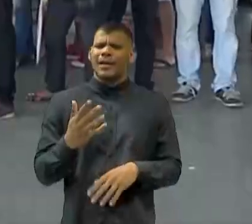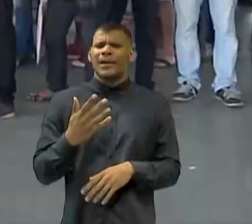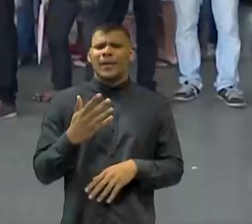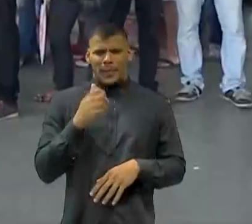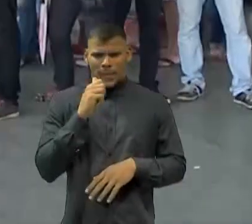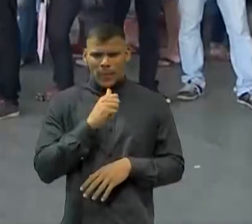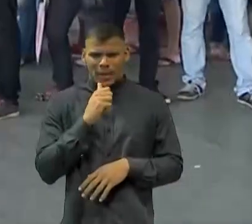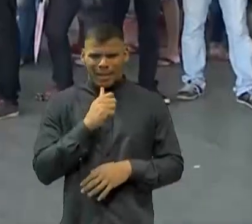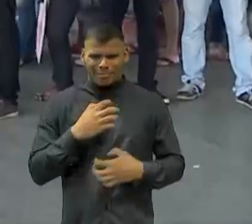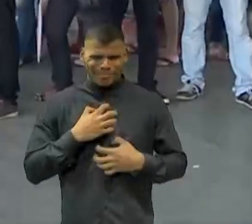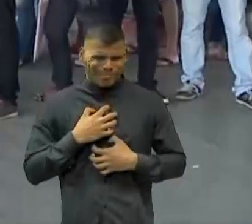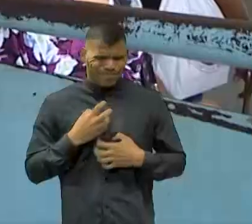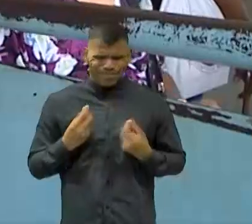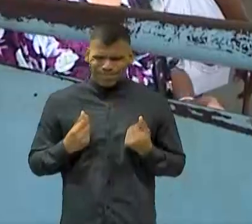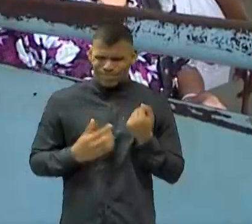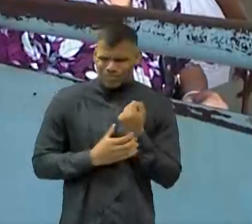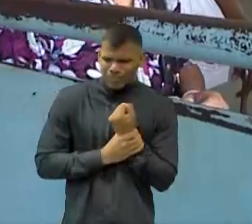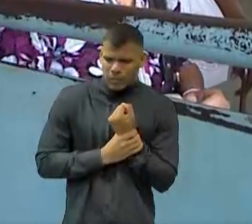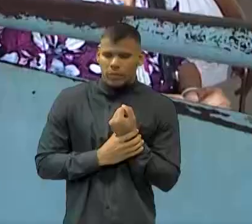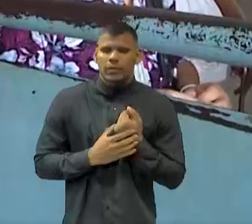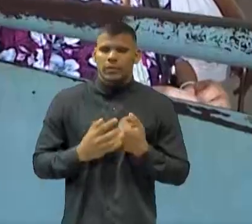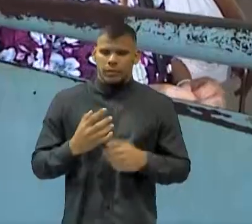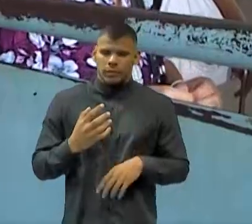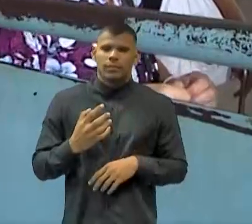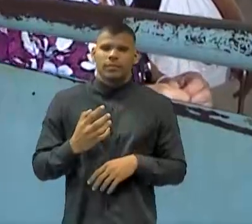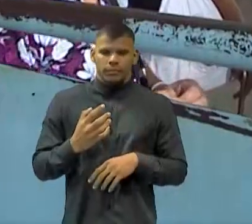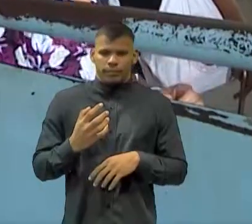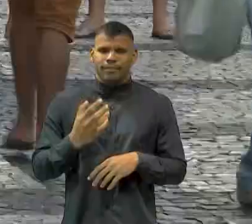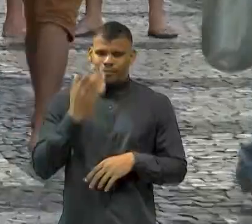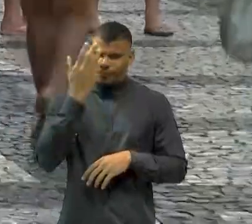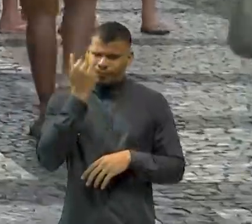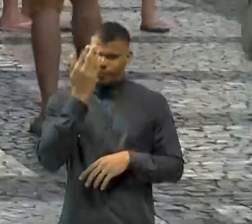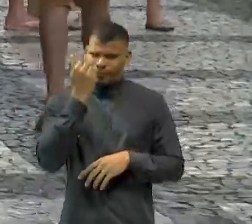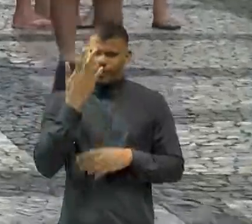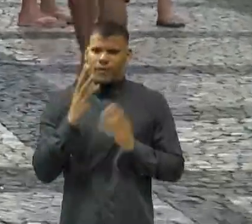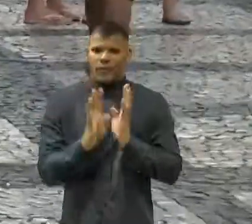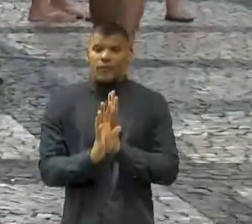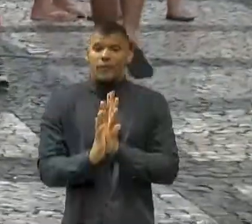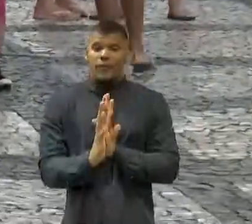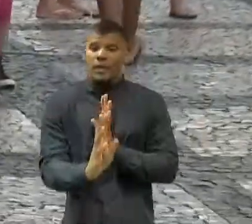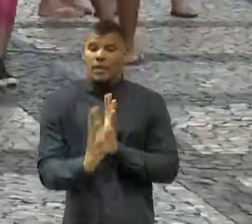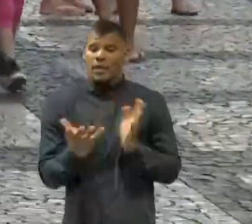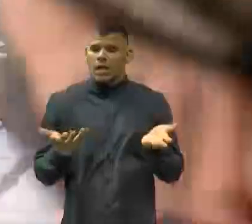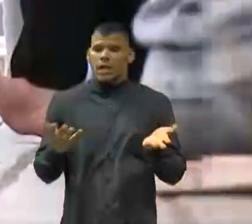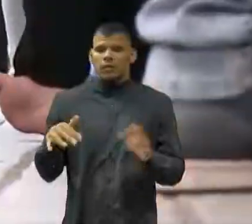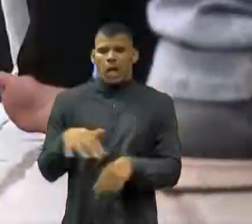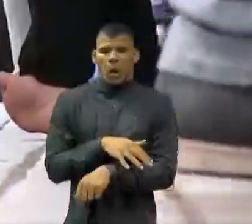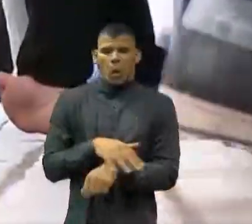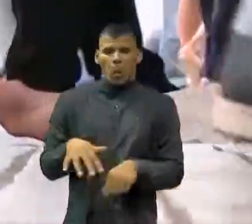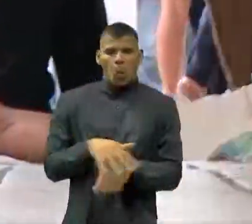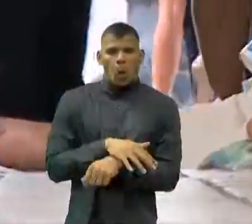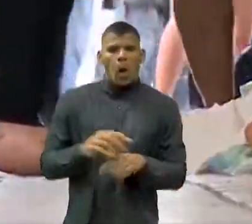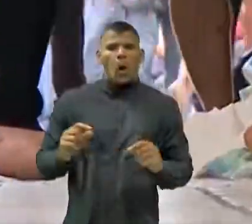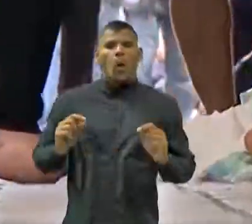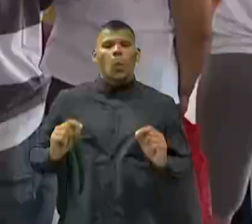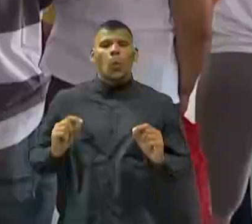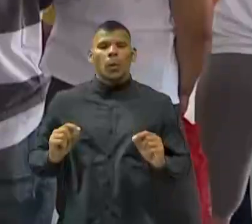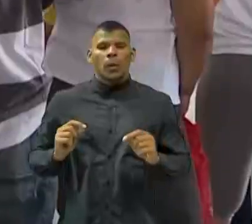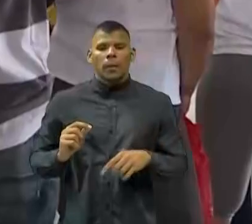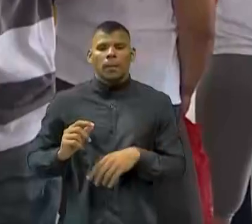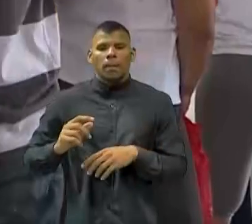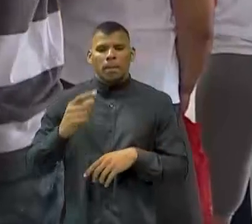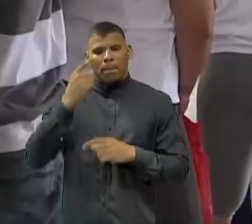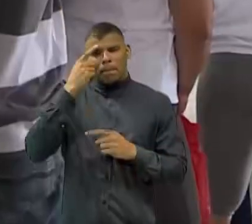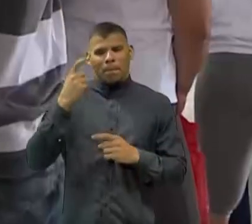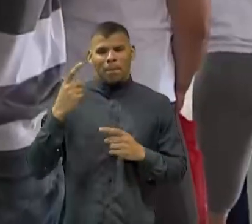Uma atividade rotineira ou situação banal, como estar em uma fila ou andando na rua, pode se tornar uma situação de violência.